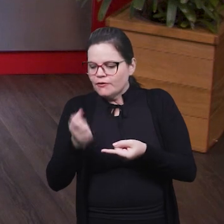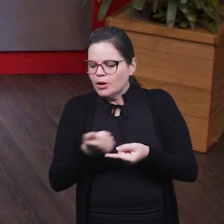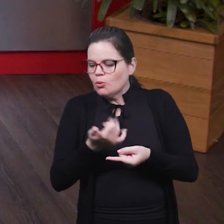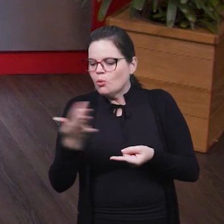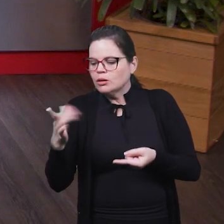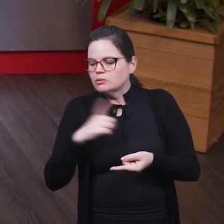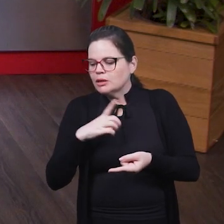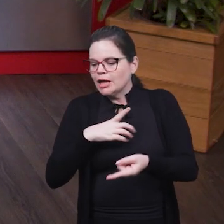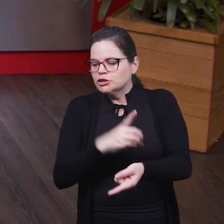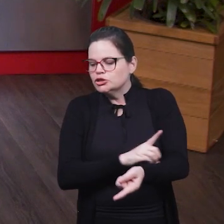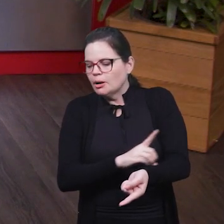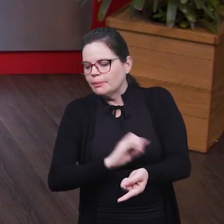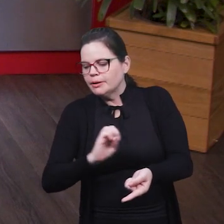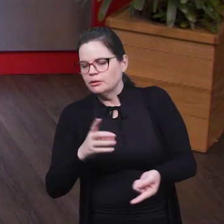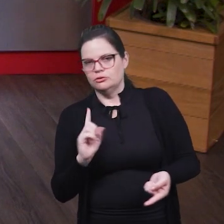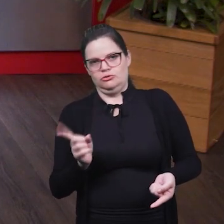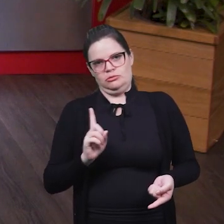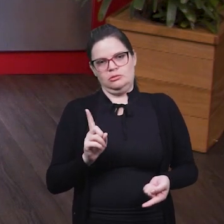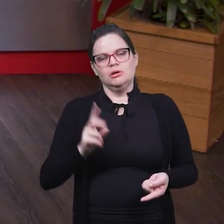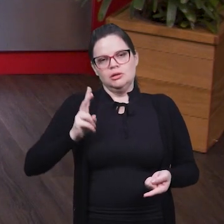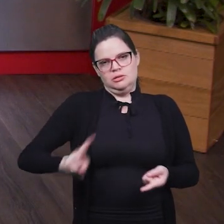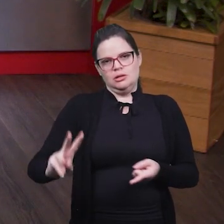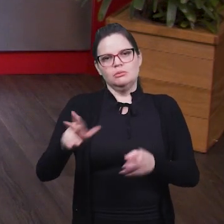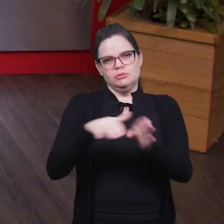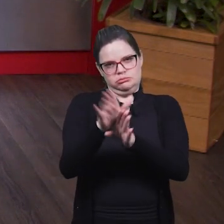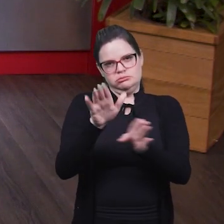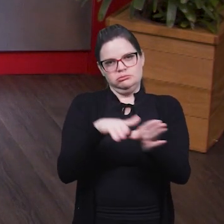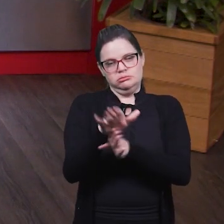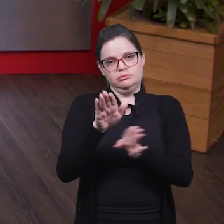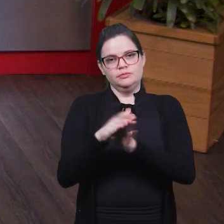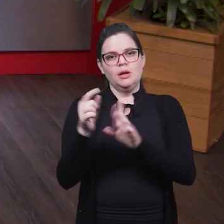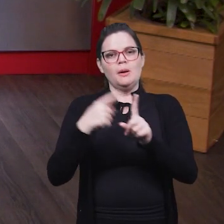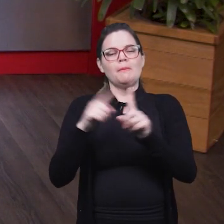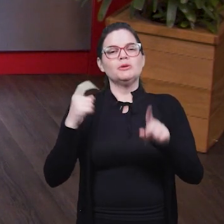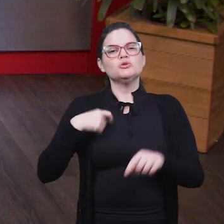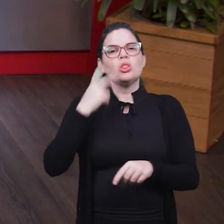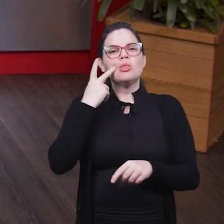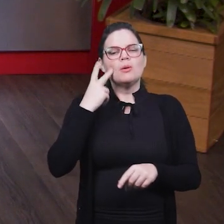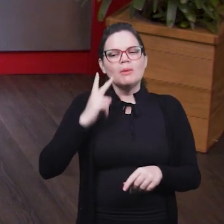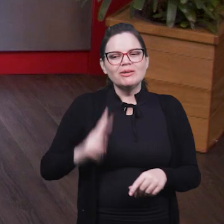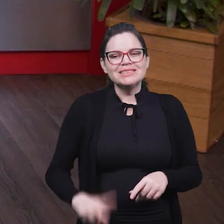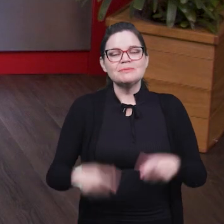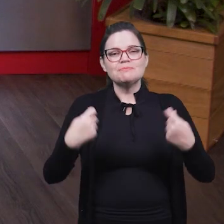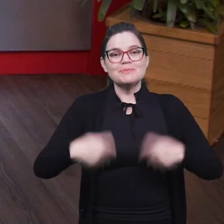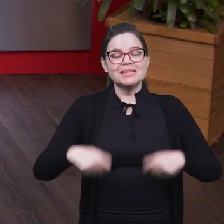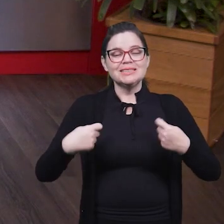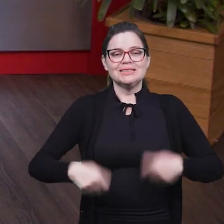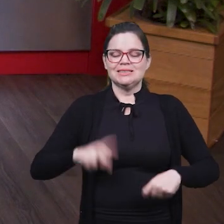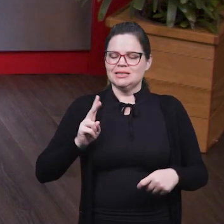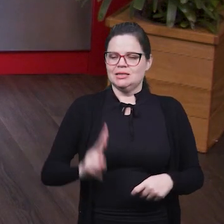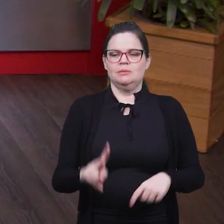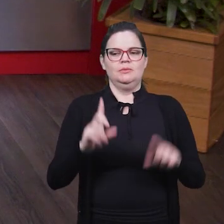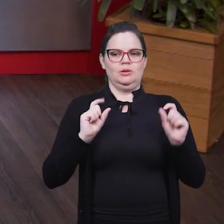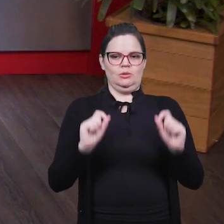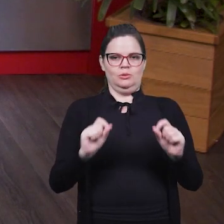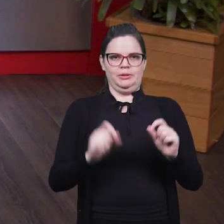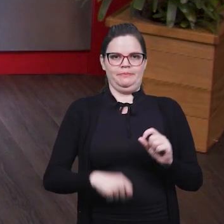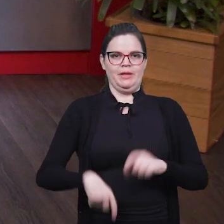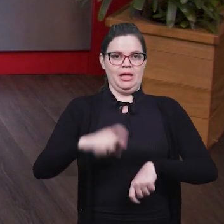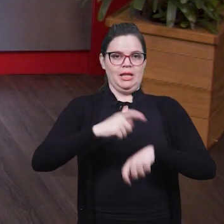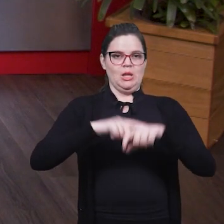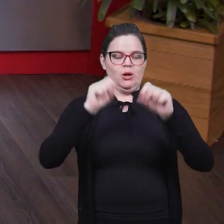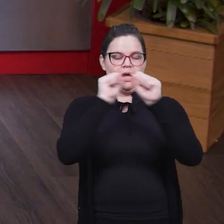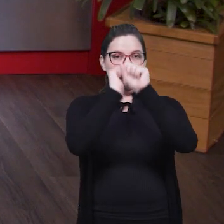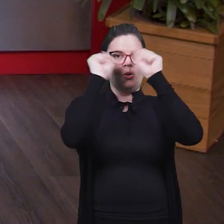orientações médicas. No entanto, os momentos mais comuns em que as medições devem ser feitas são ao